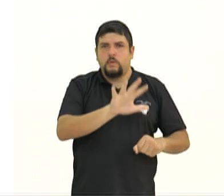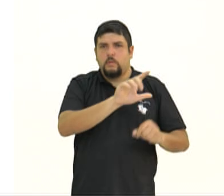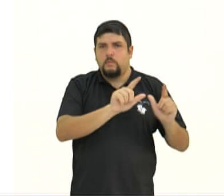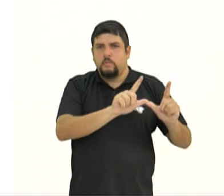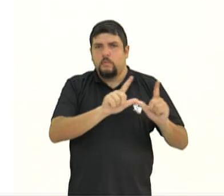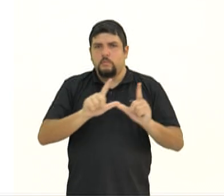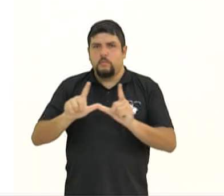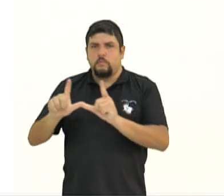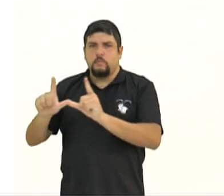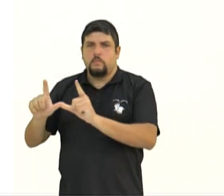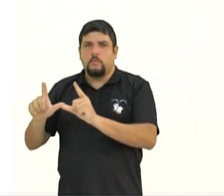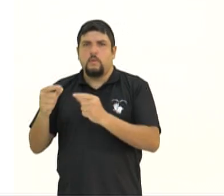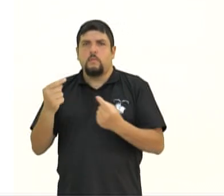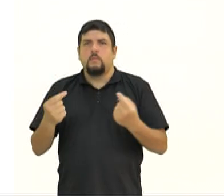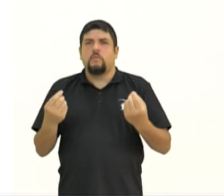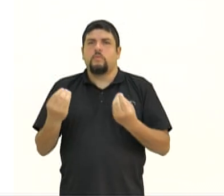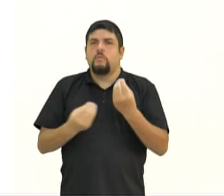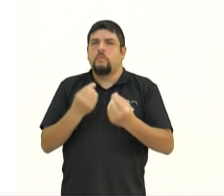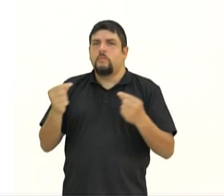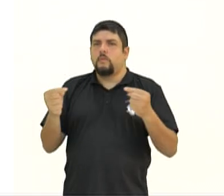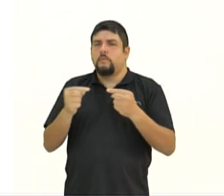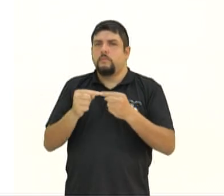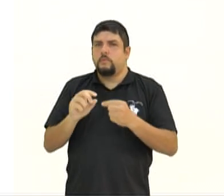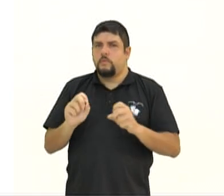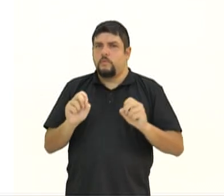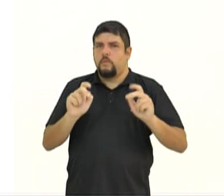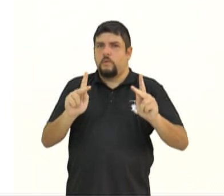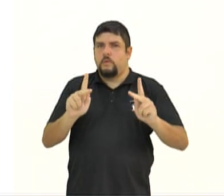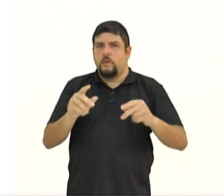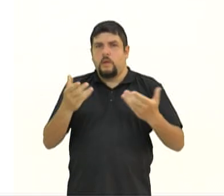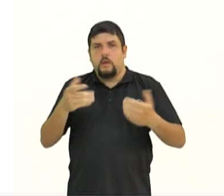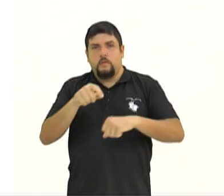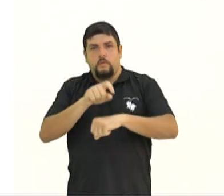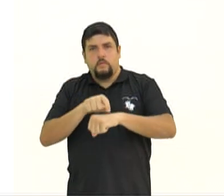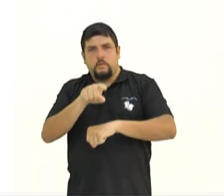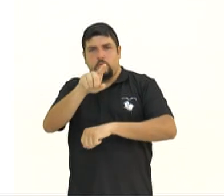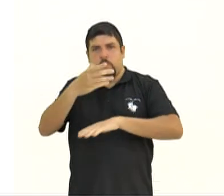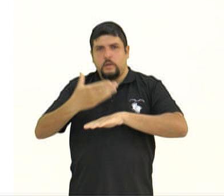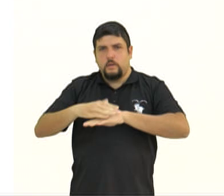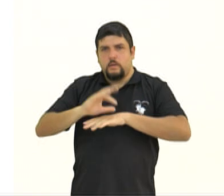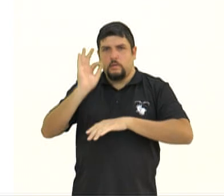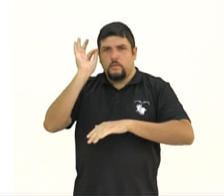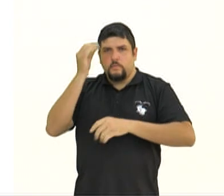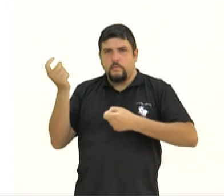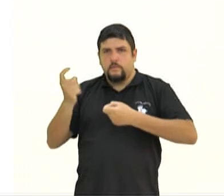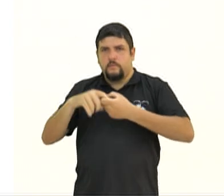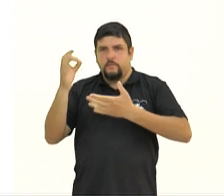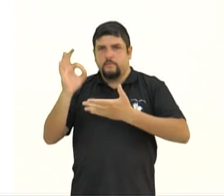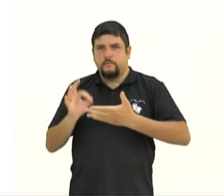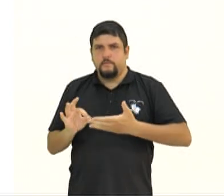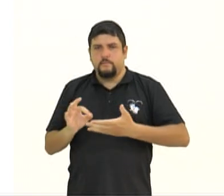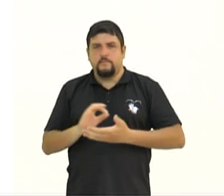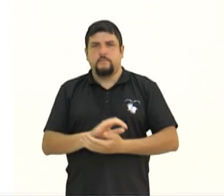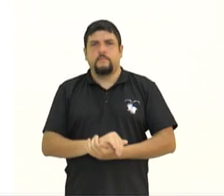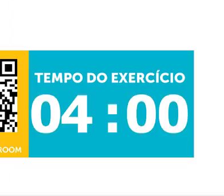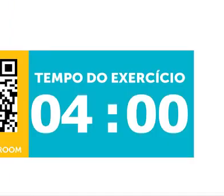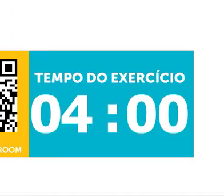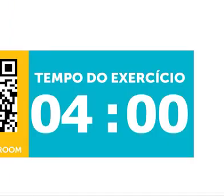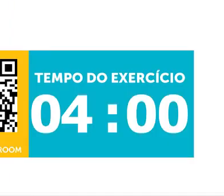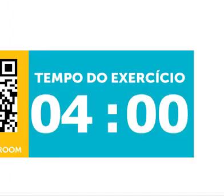relacionar com o tipo de esporte. Bem? Então, um tempinho para você responder e nós já retornamos.